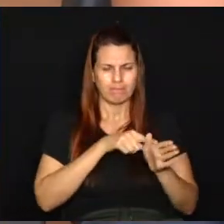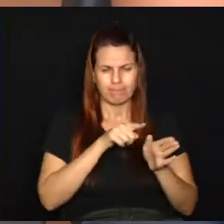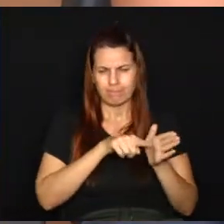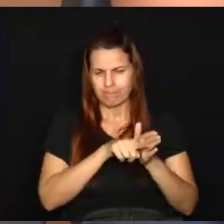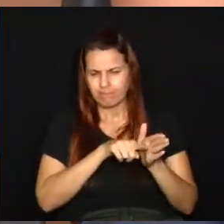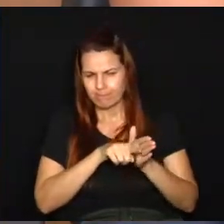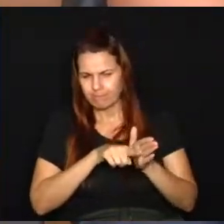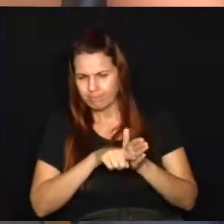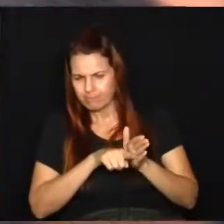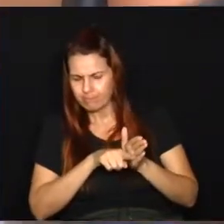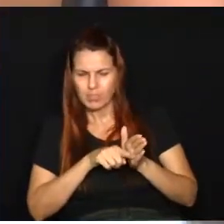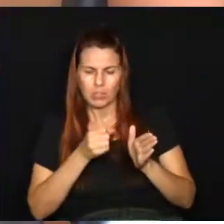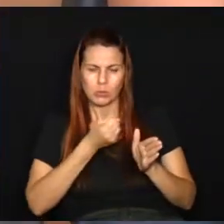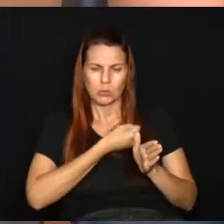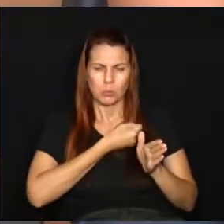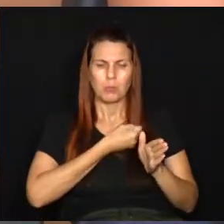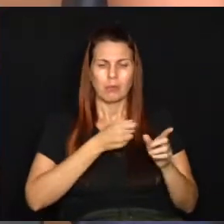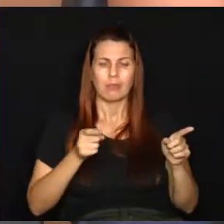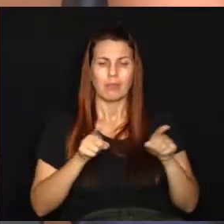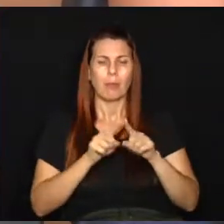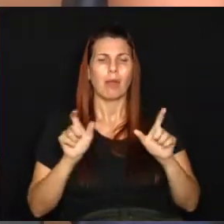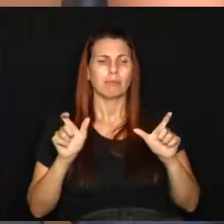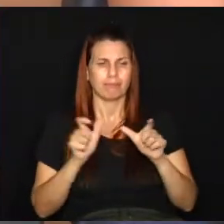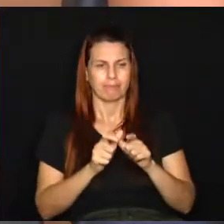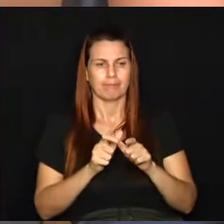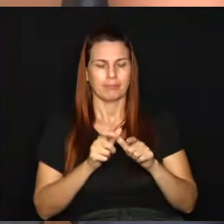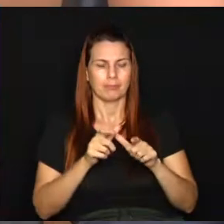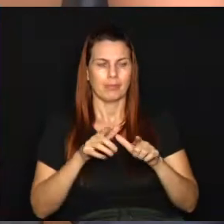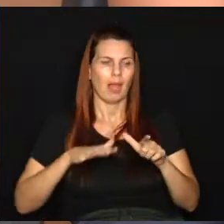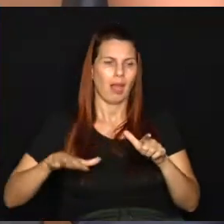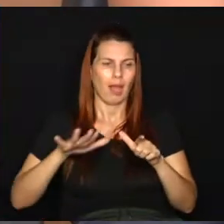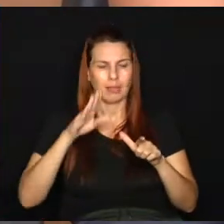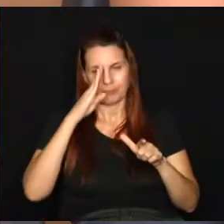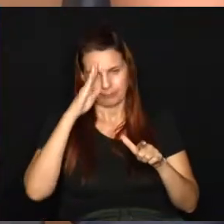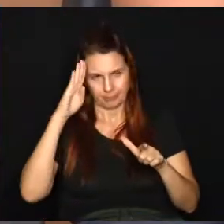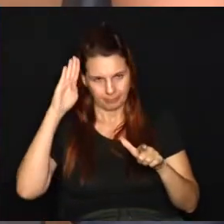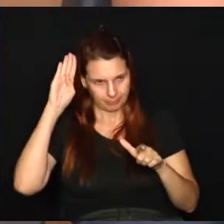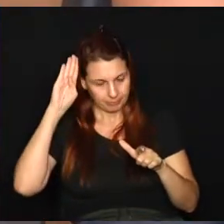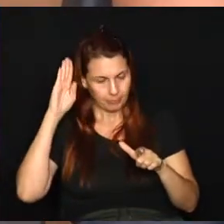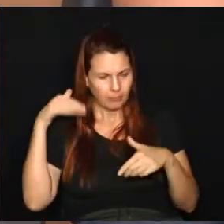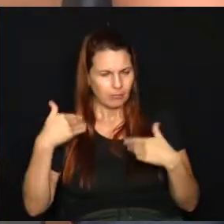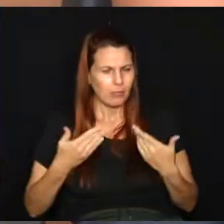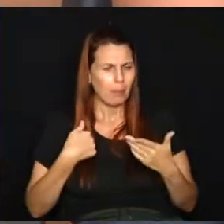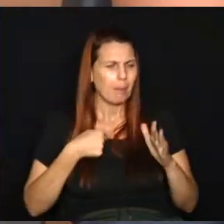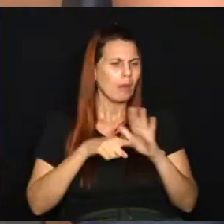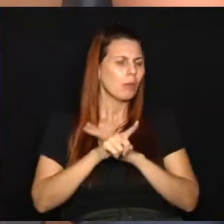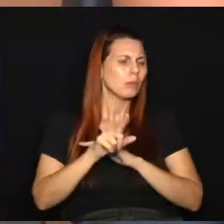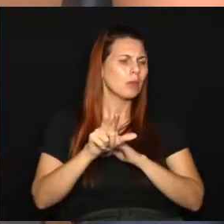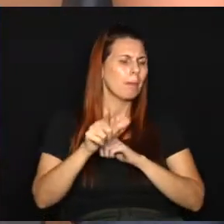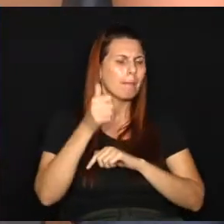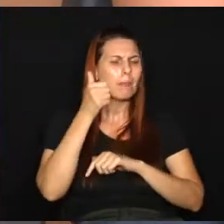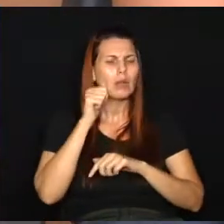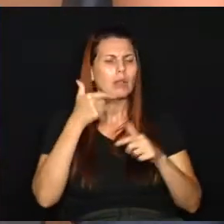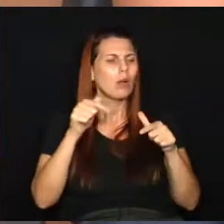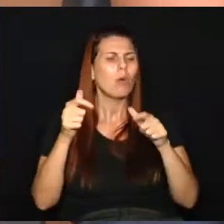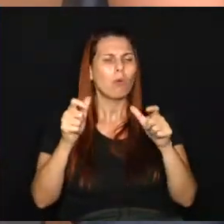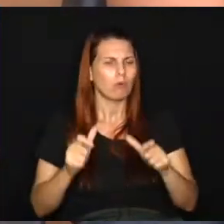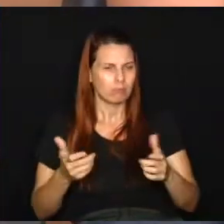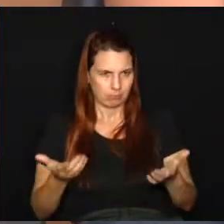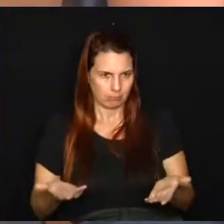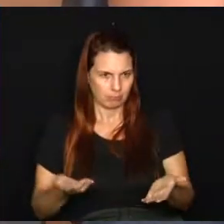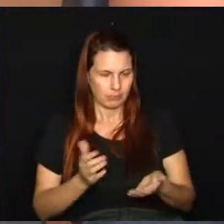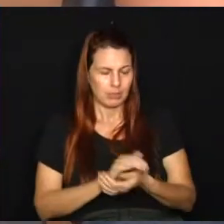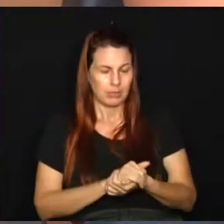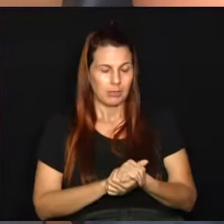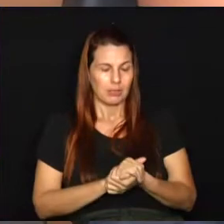na verdade, elas também são minorias na área acadêmica. Então, a gente se pergunta, onde estão as mulheres? E quando a gente